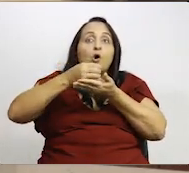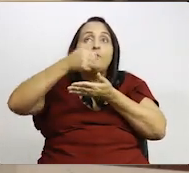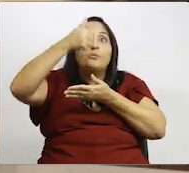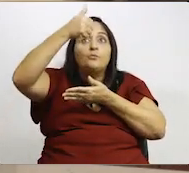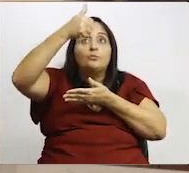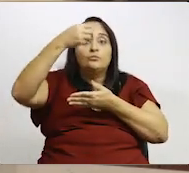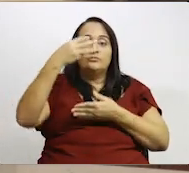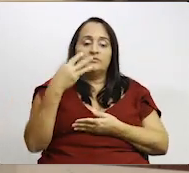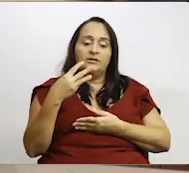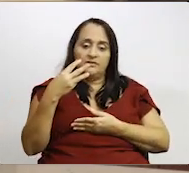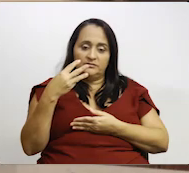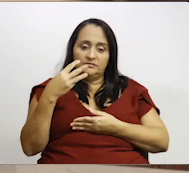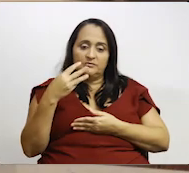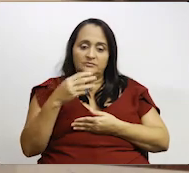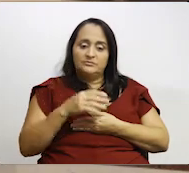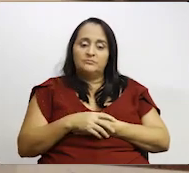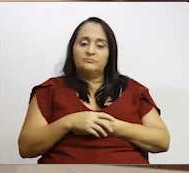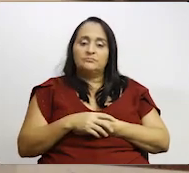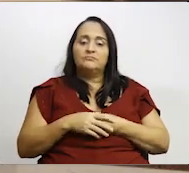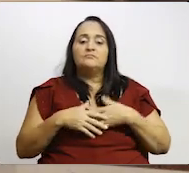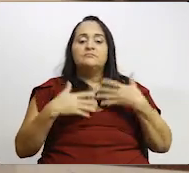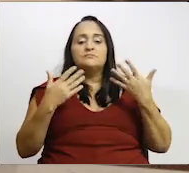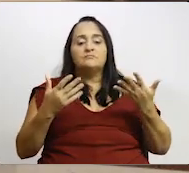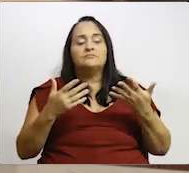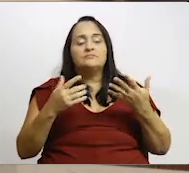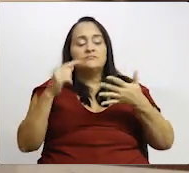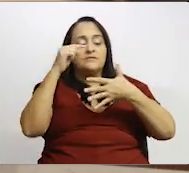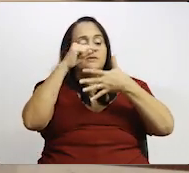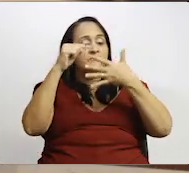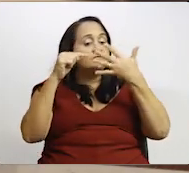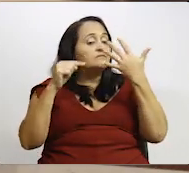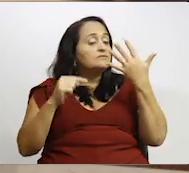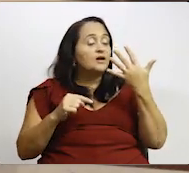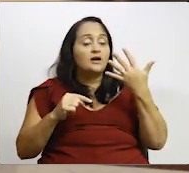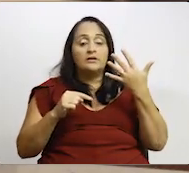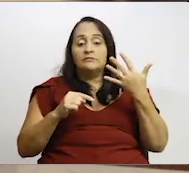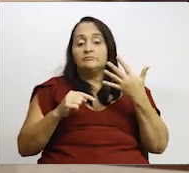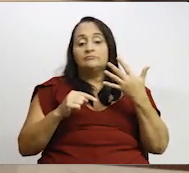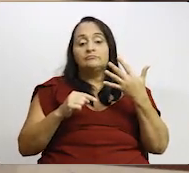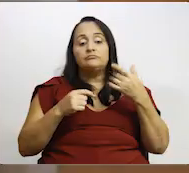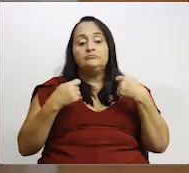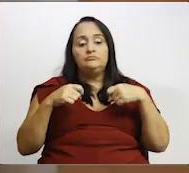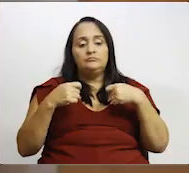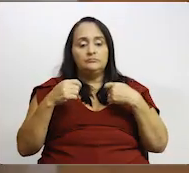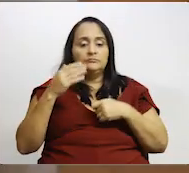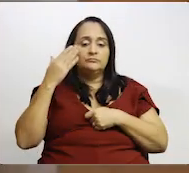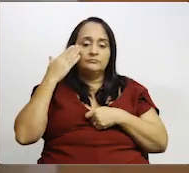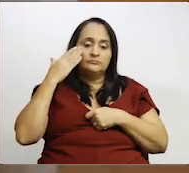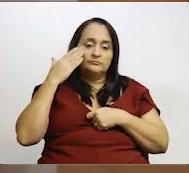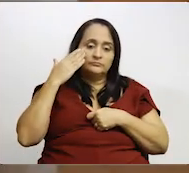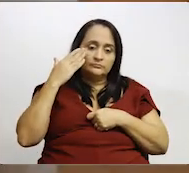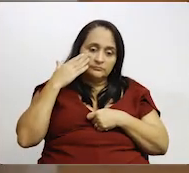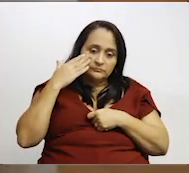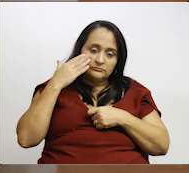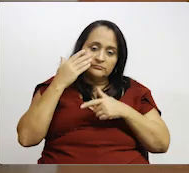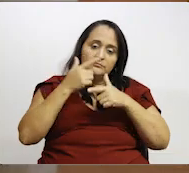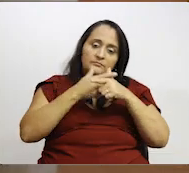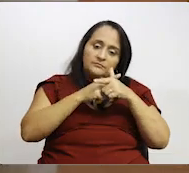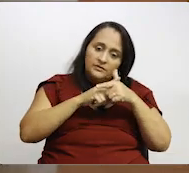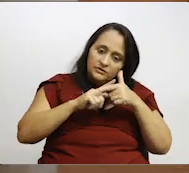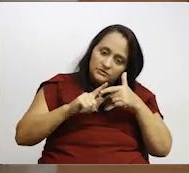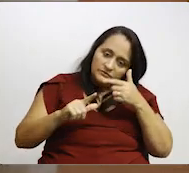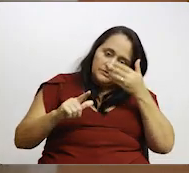um terço copo americano e várias outras medidas. A adição, a subtração, a divisão